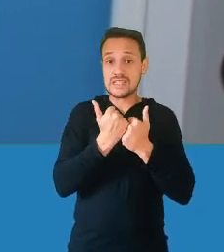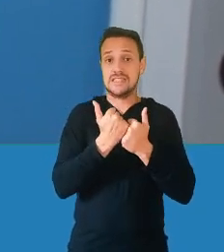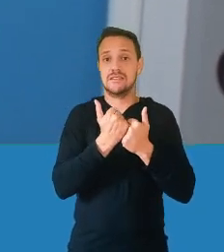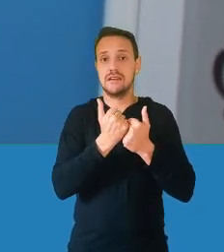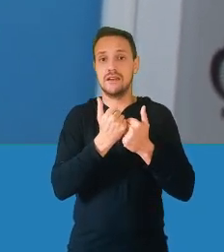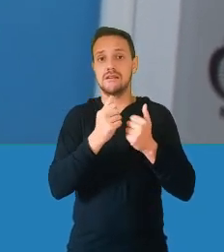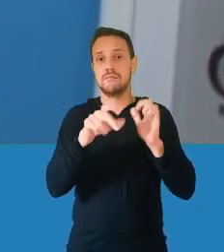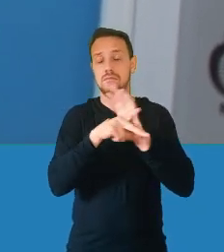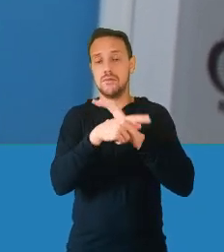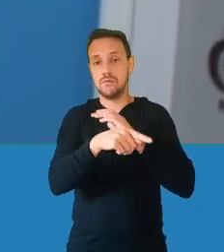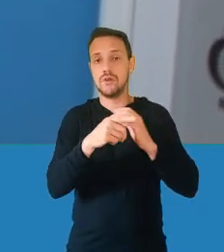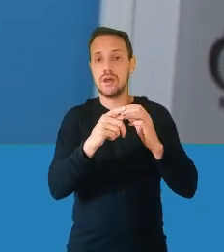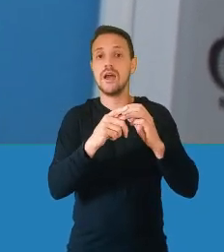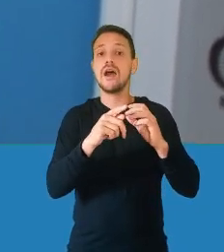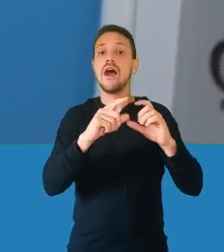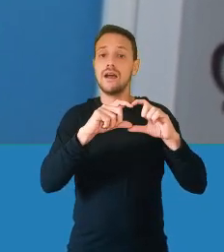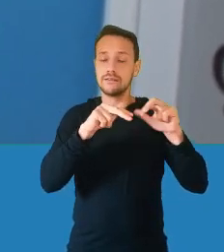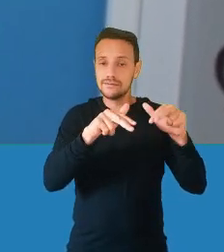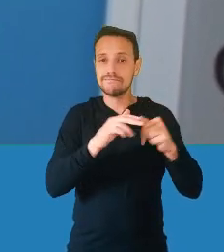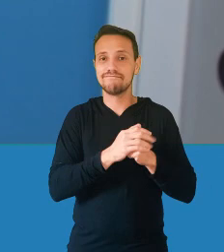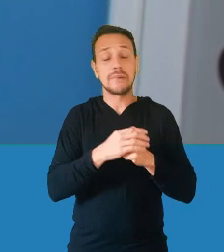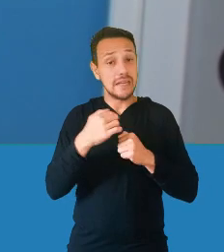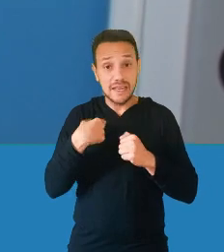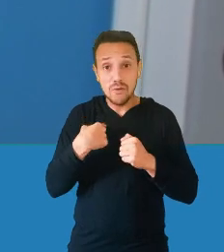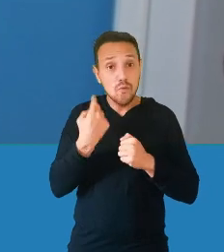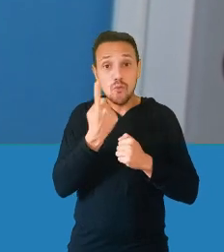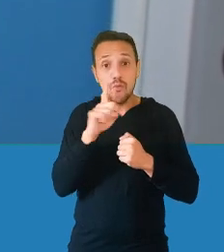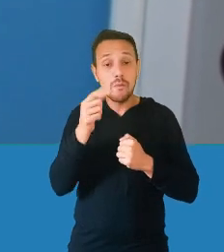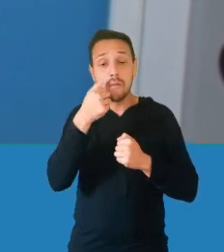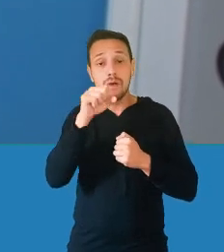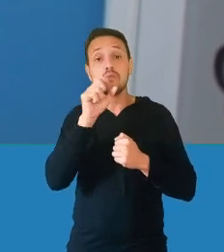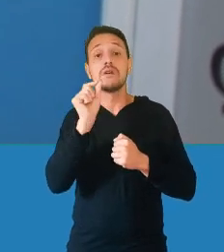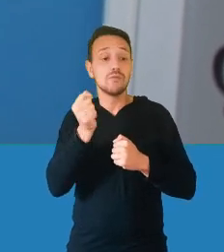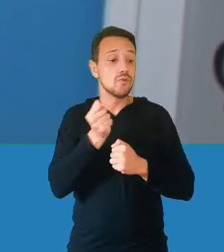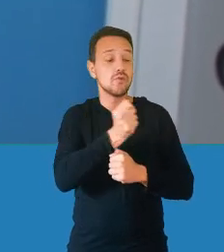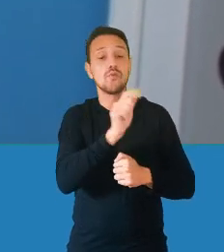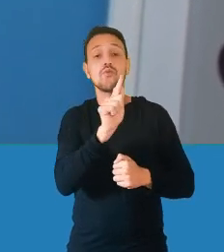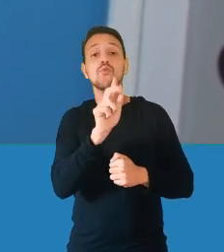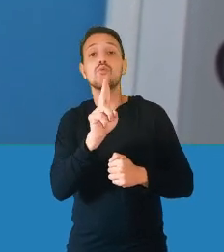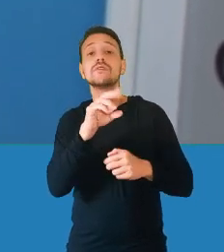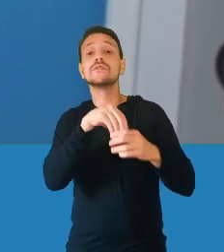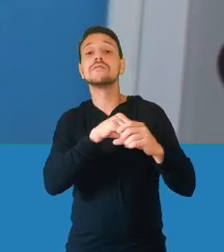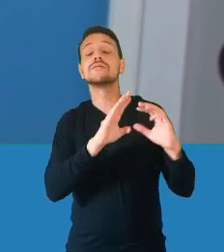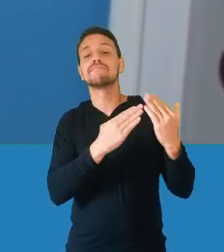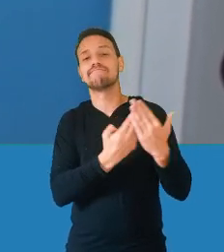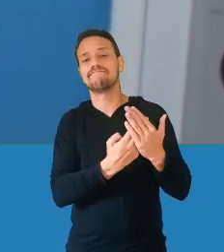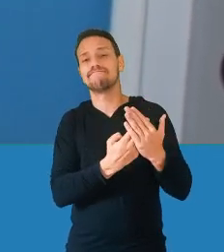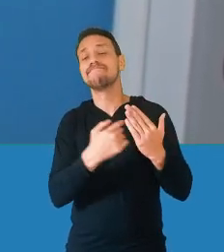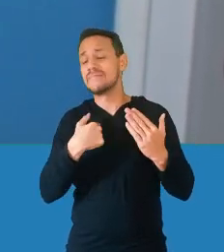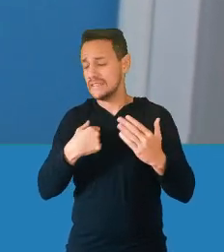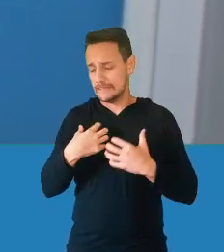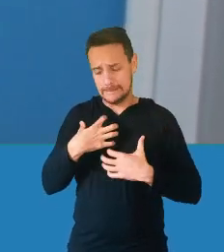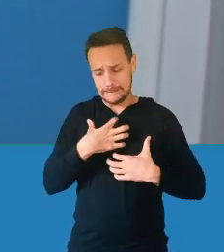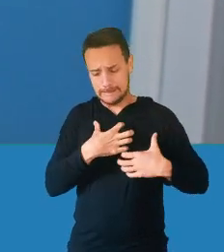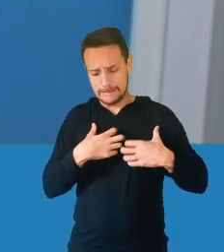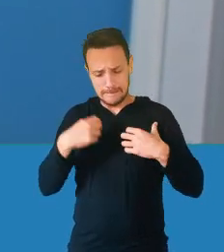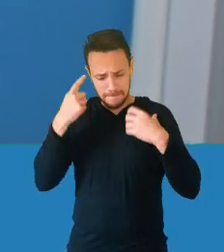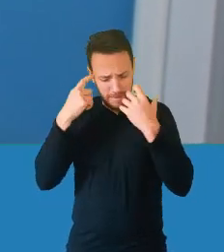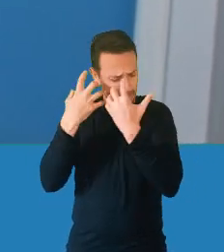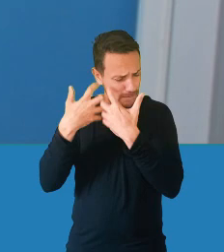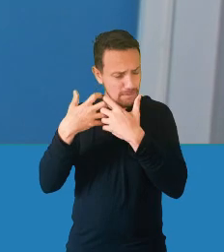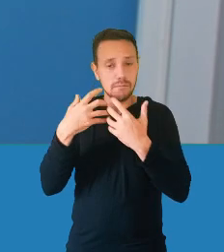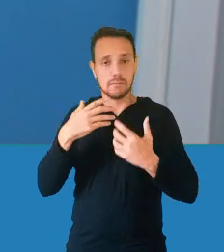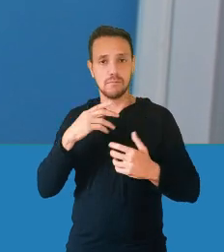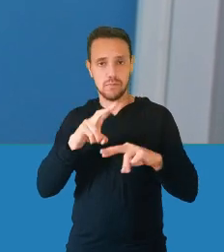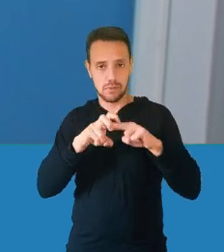últimas mães a colocar o Gu na escola. E eu criei uma batalha enorme comigo mesmo, porque o Gu tinha